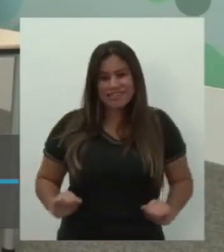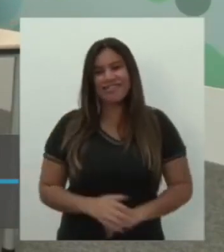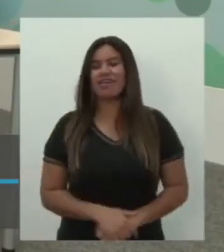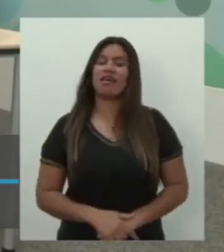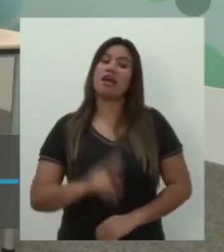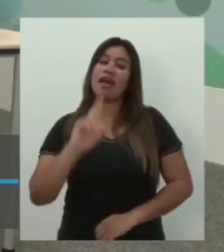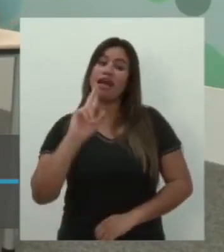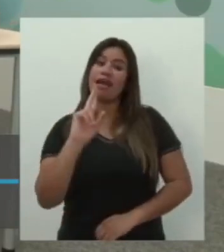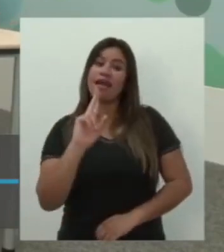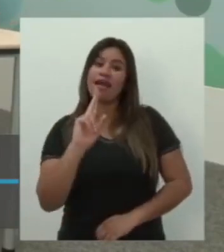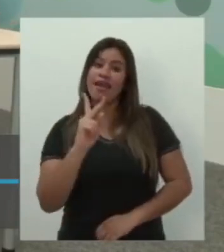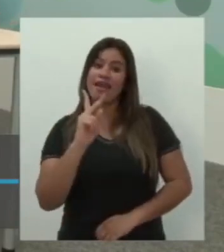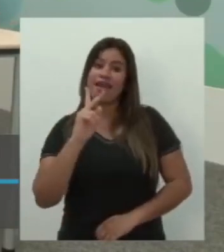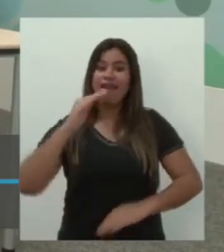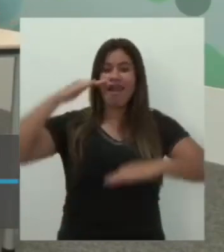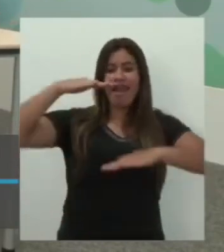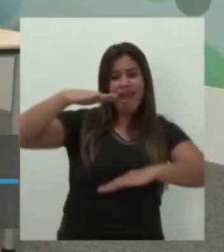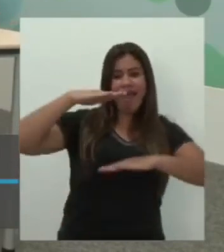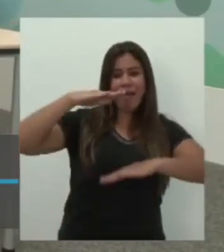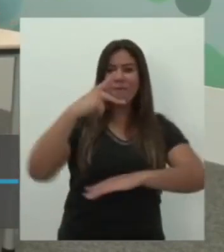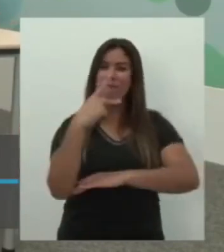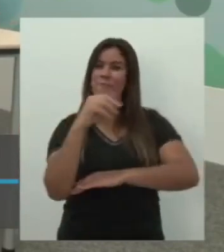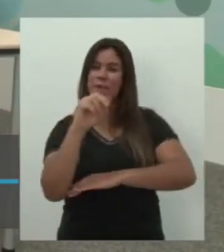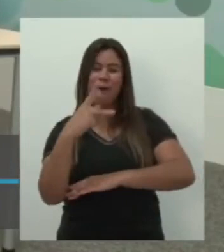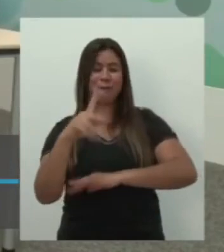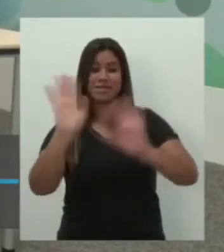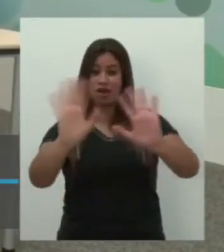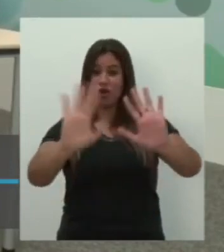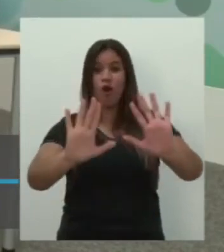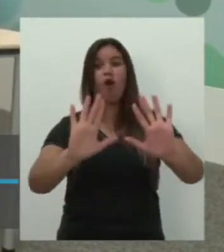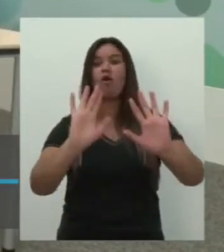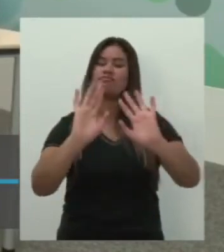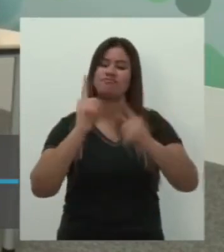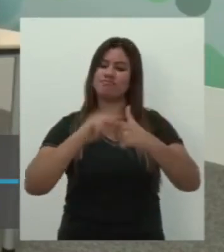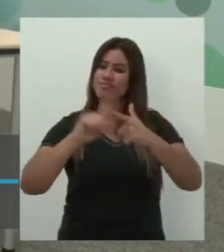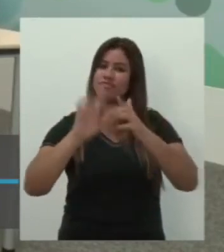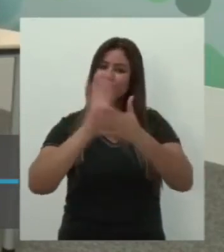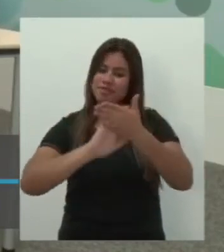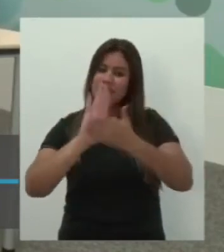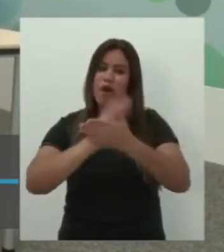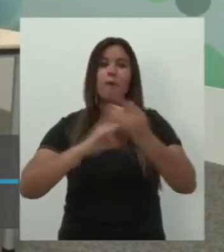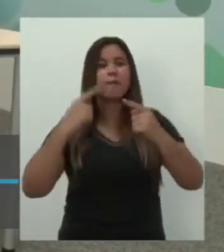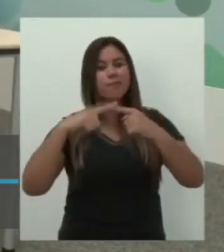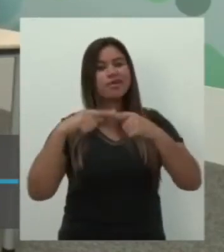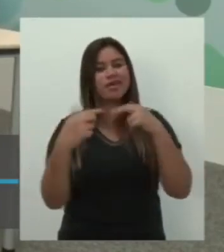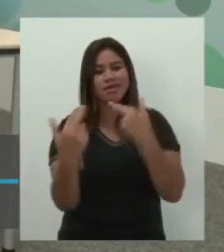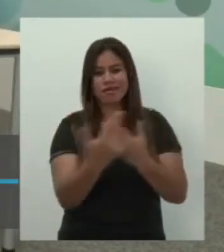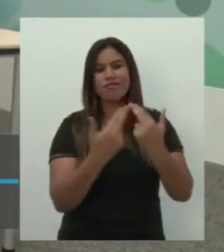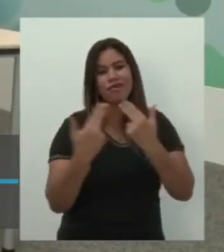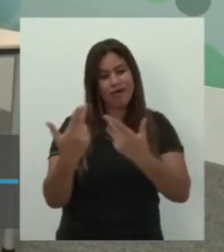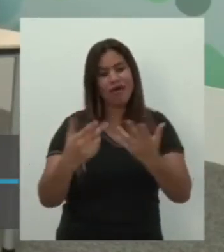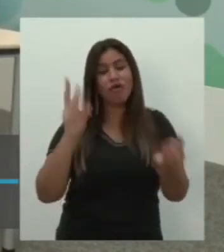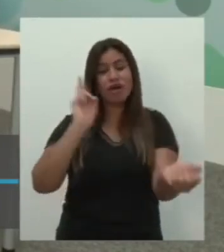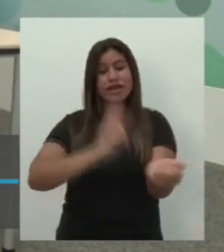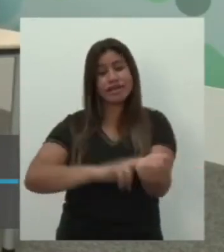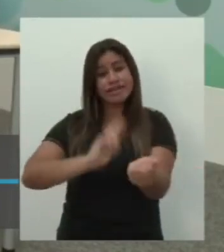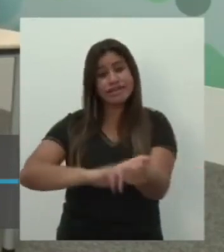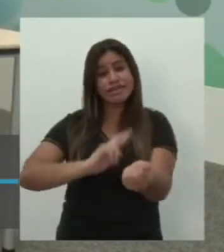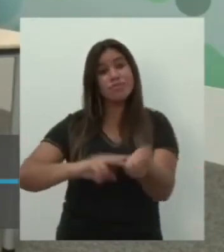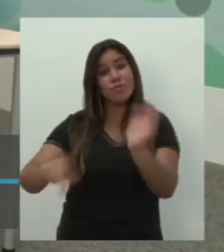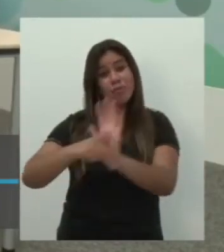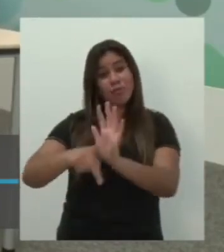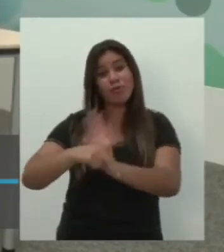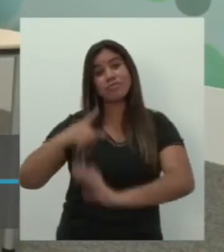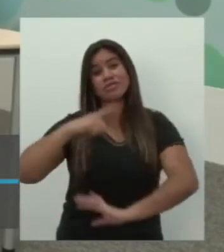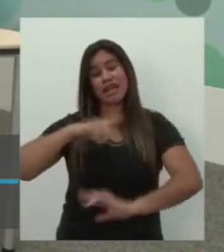pop, não, gente. Aí vocês estão colocando. Não, vamos lá. Não, tudo bem, sem problemas. Mas tudo bem. É normal, porque em geral, alguns ritmos hoje tratam